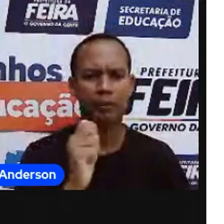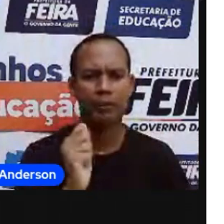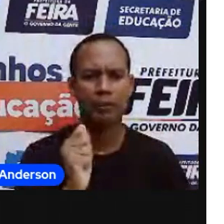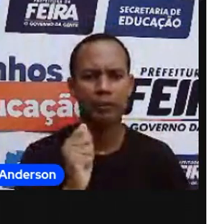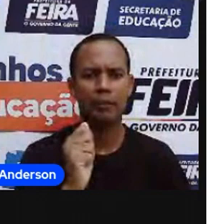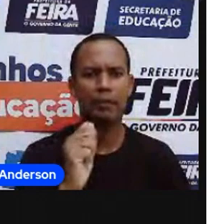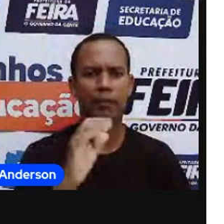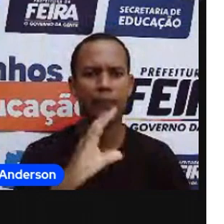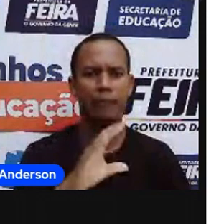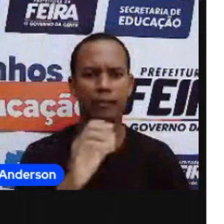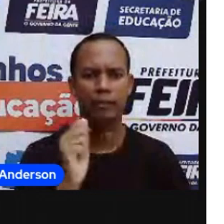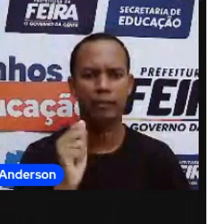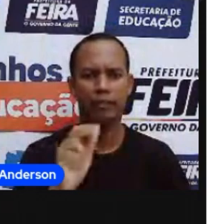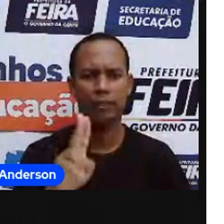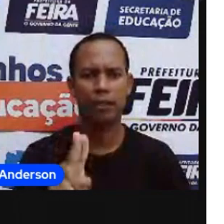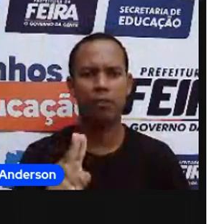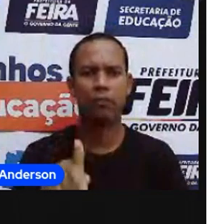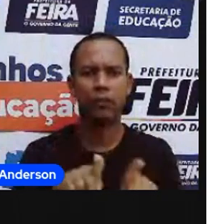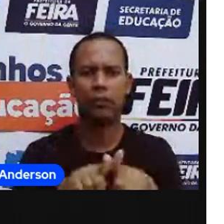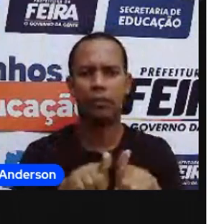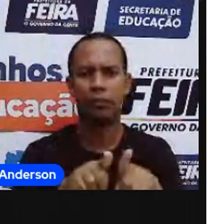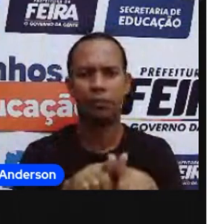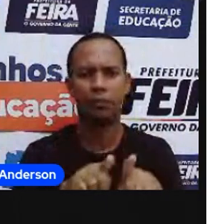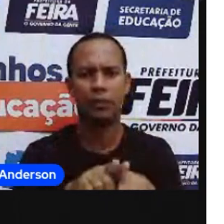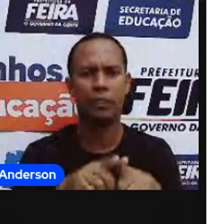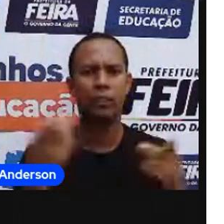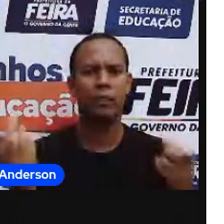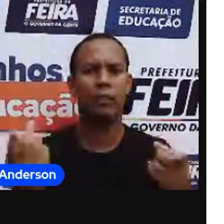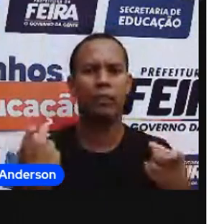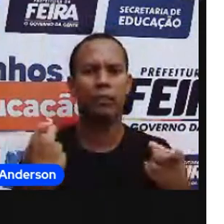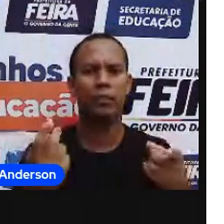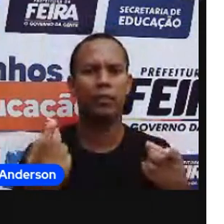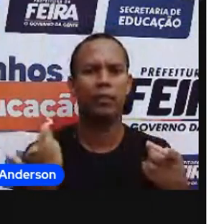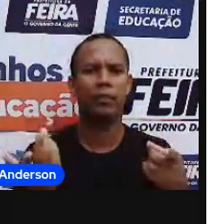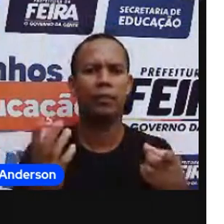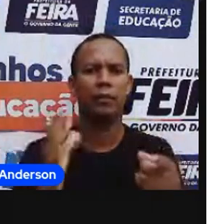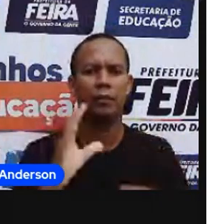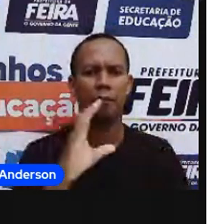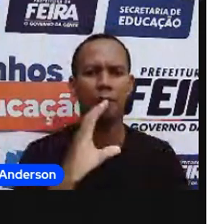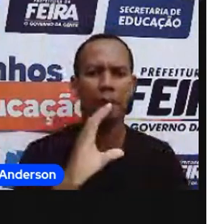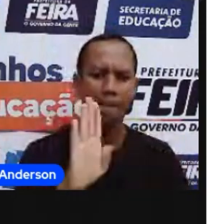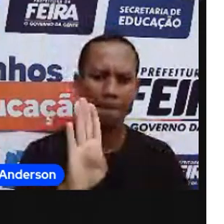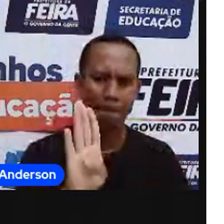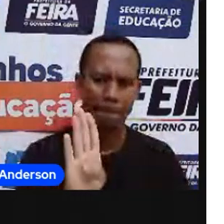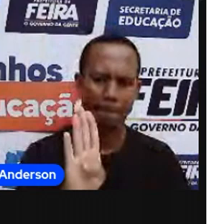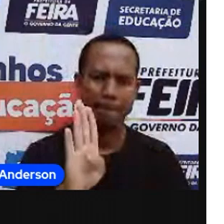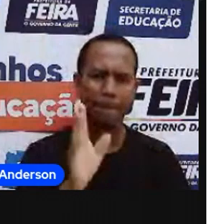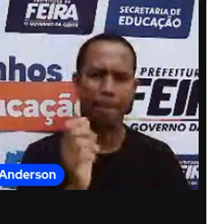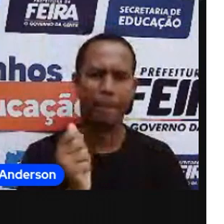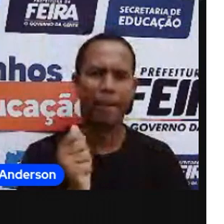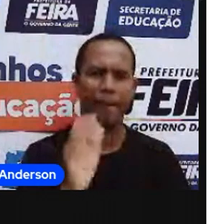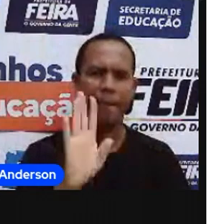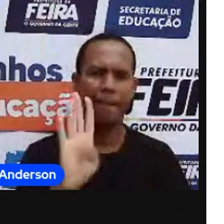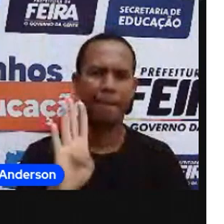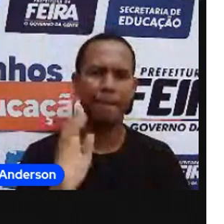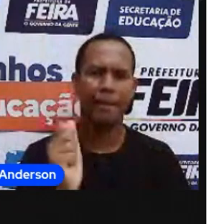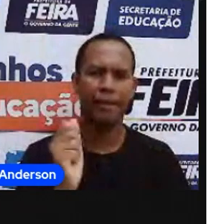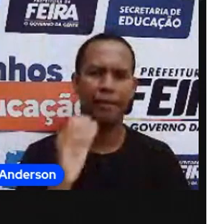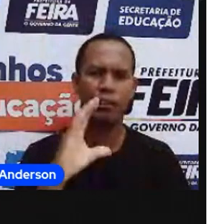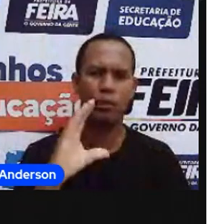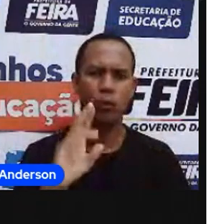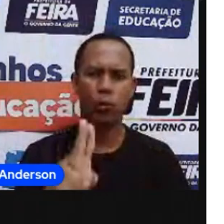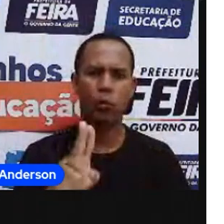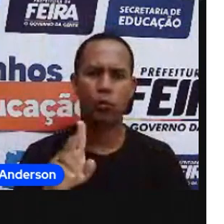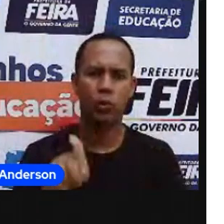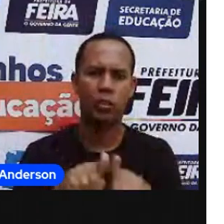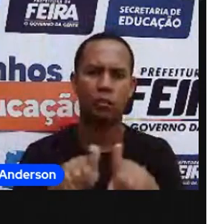o chocolate. A Pro ama chocolate, ama, né? O babaçu, a mandioca e a